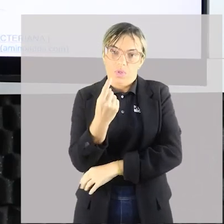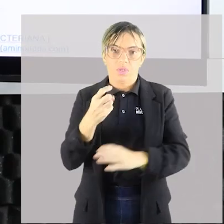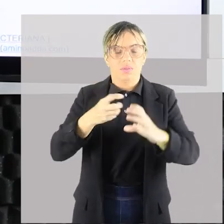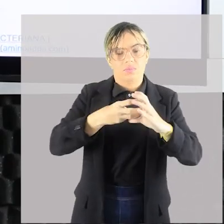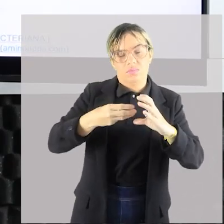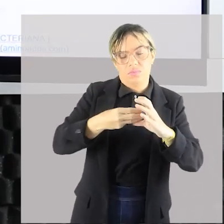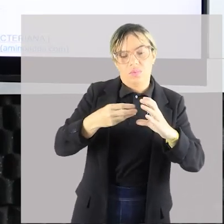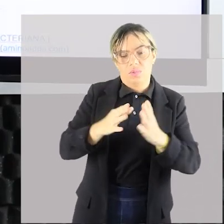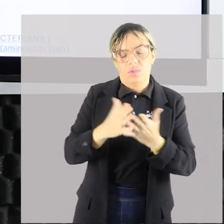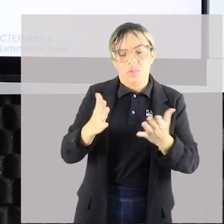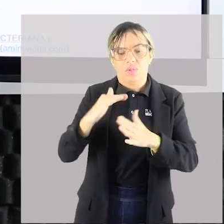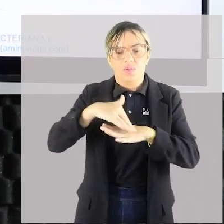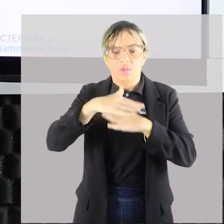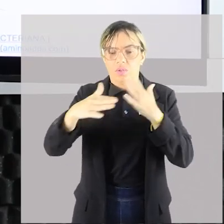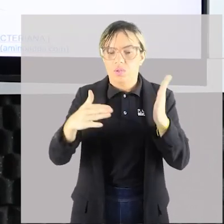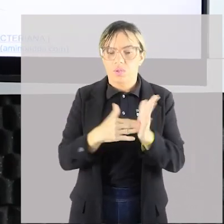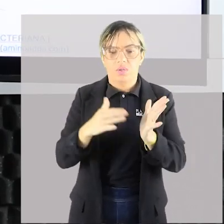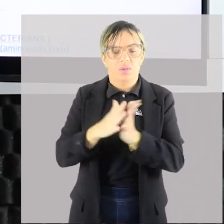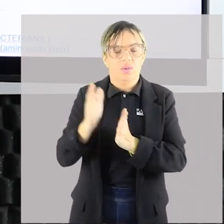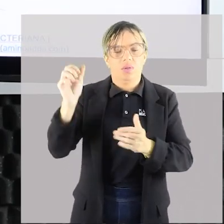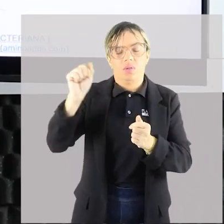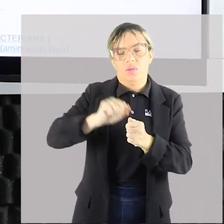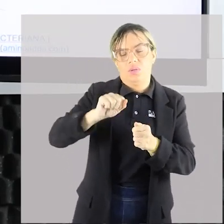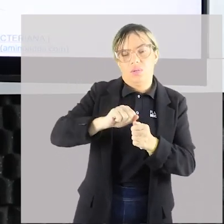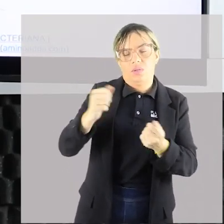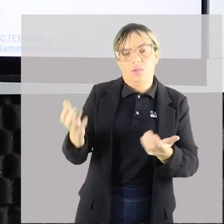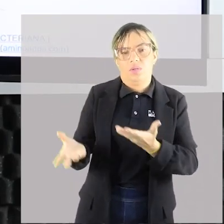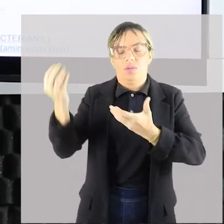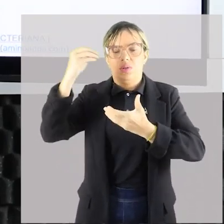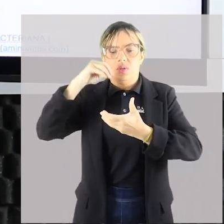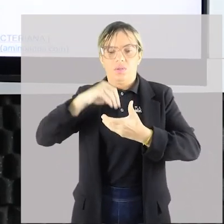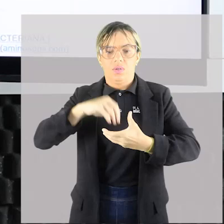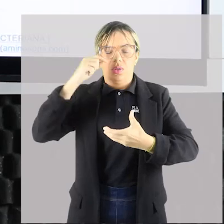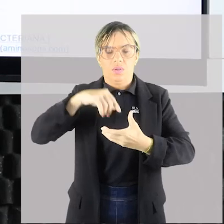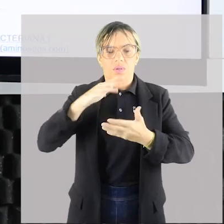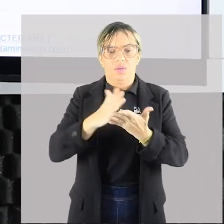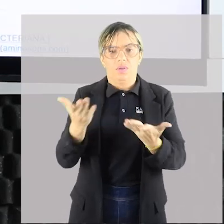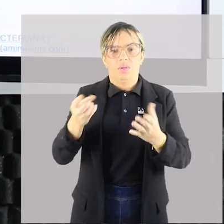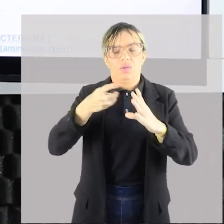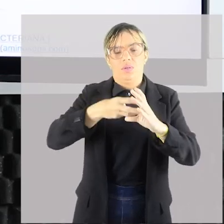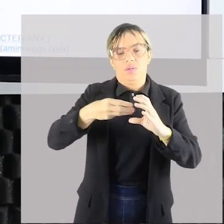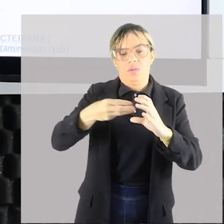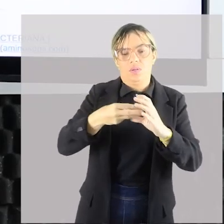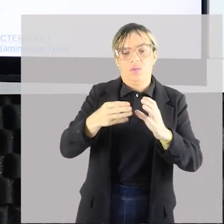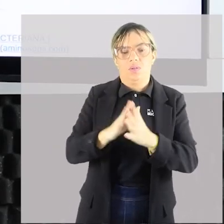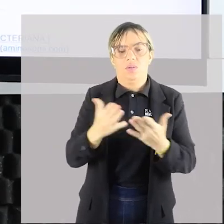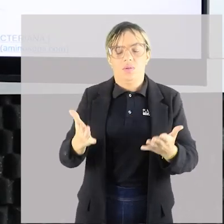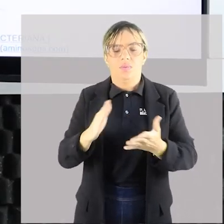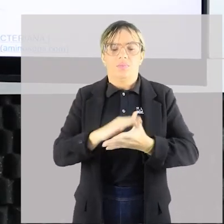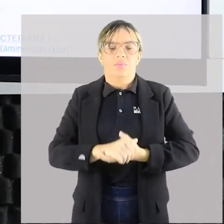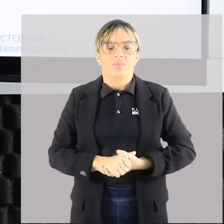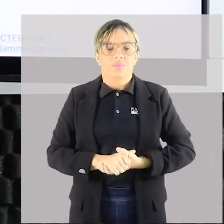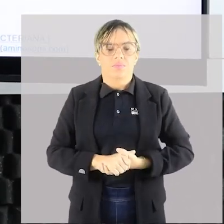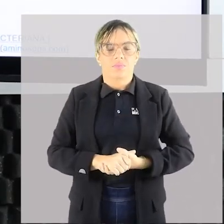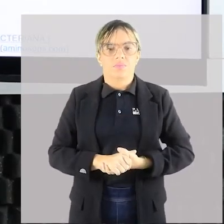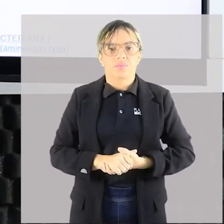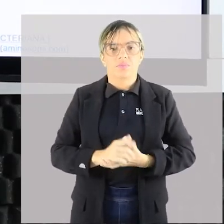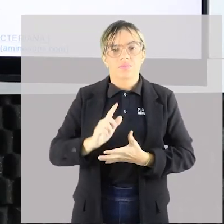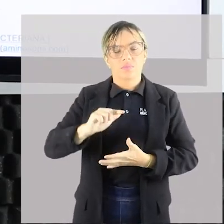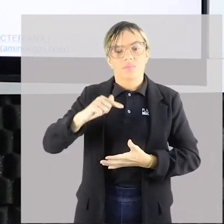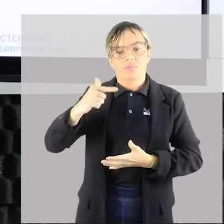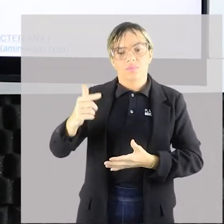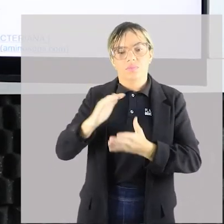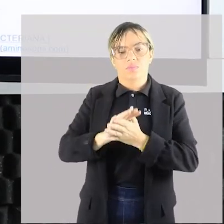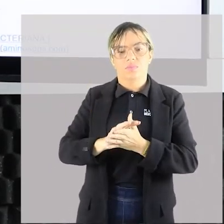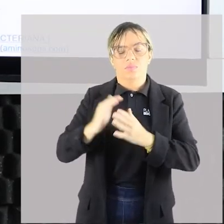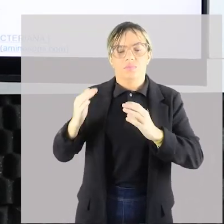célula. Tudo que ela precisa fazer tem que estar, né, ali, tem que compor essa célula, tá certo? Além da